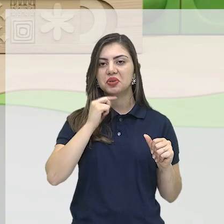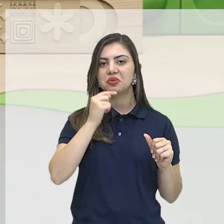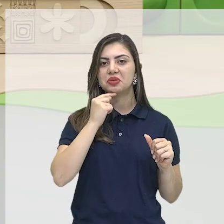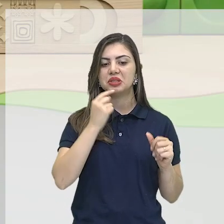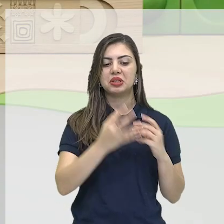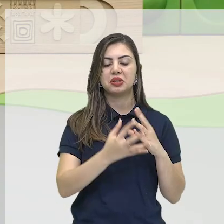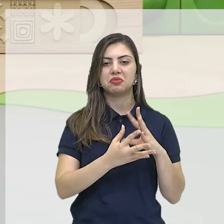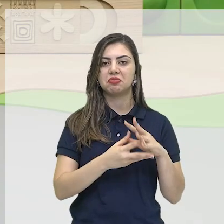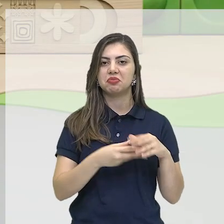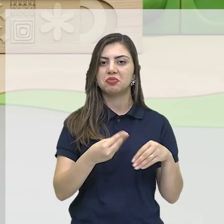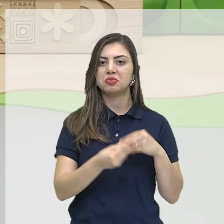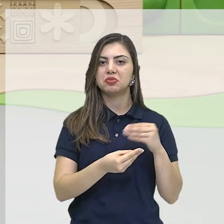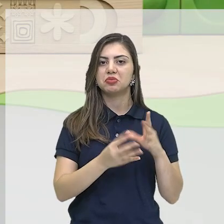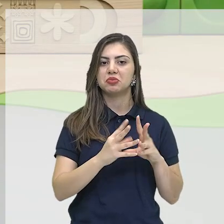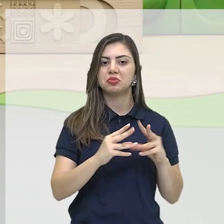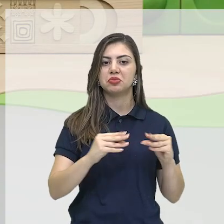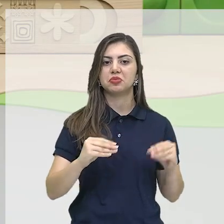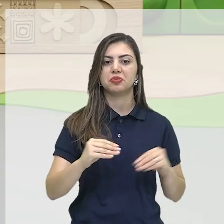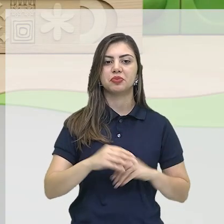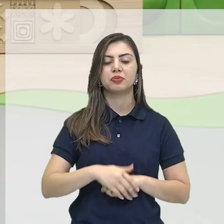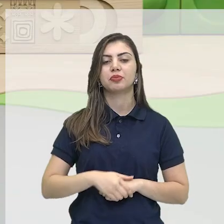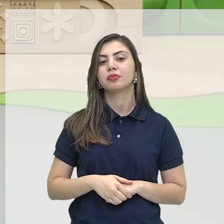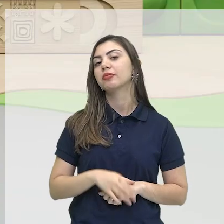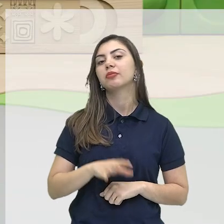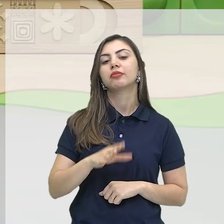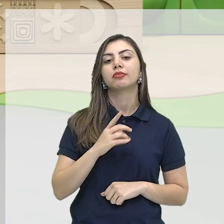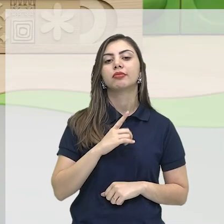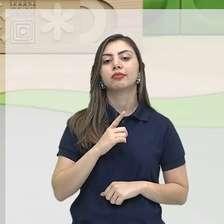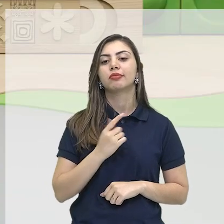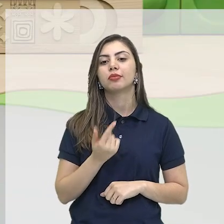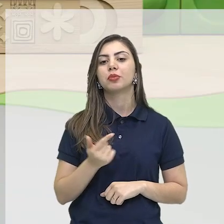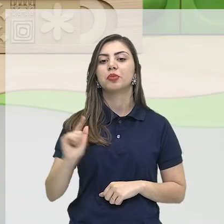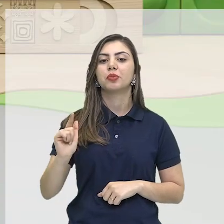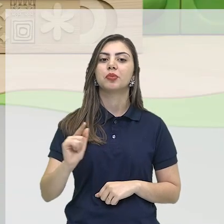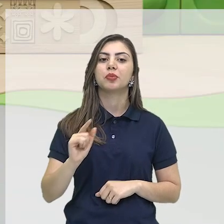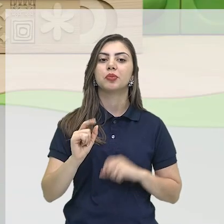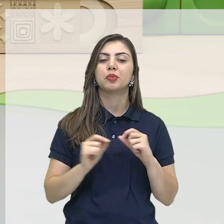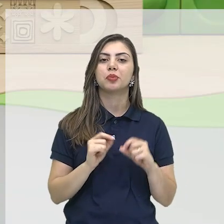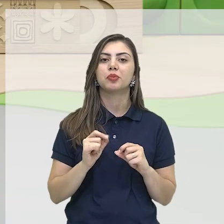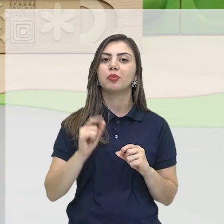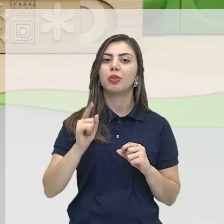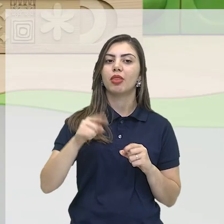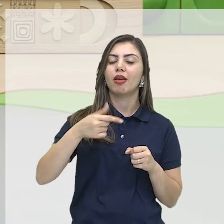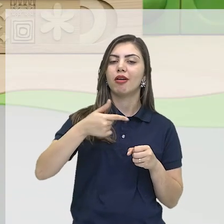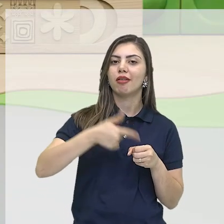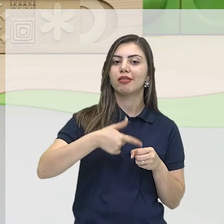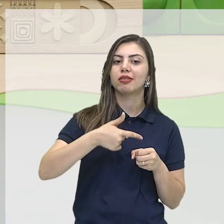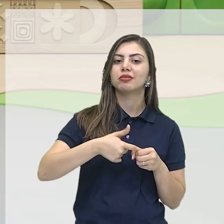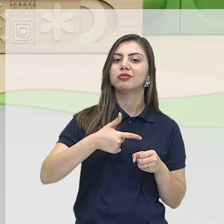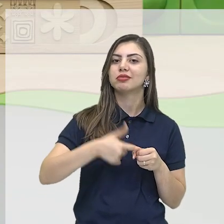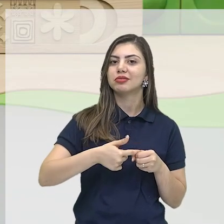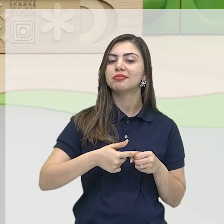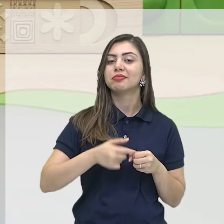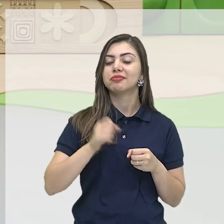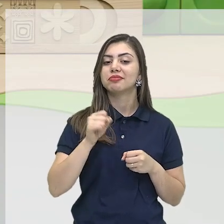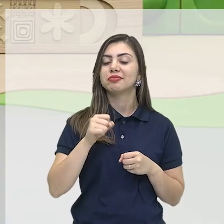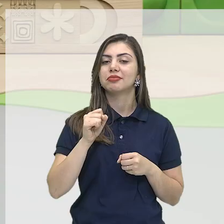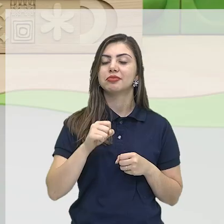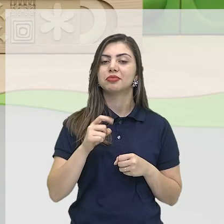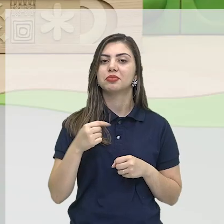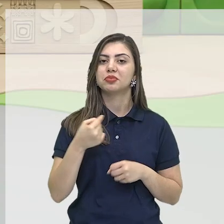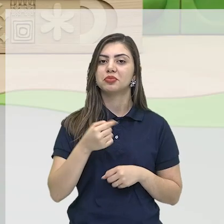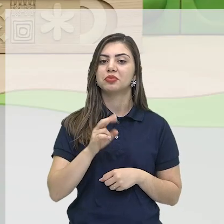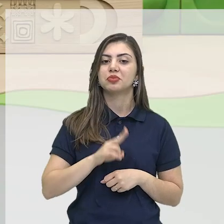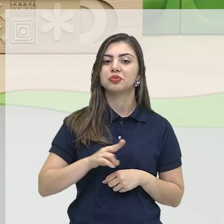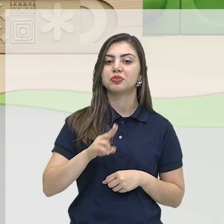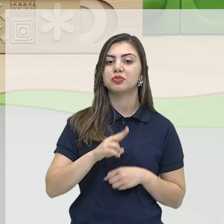do açúcar na água, a gasolina. Isso mesmo, a gasolina, que é um combustível utilizado aí no nosso dia a dia